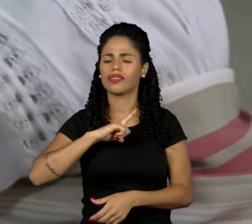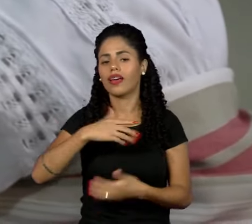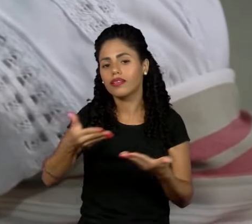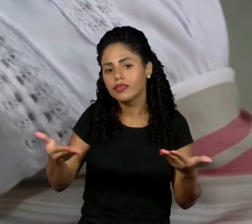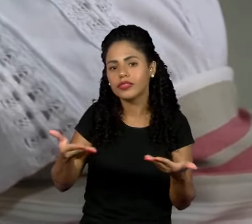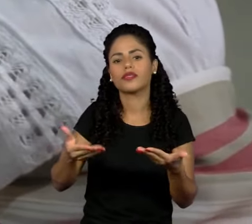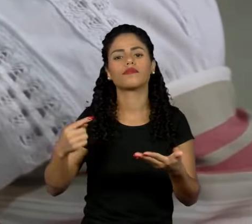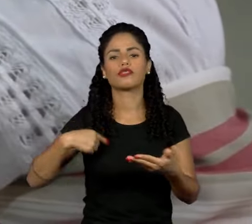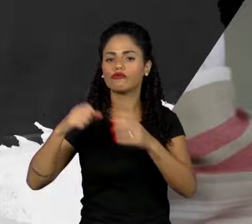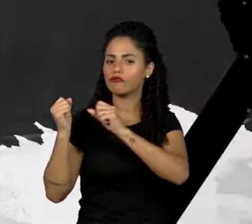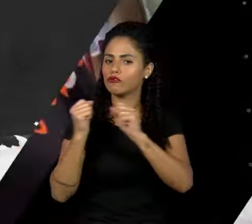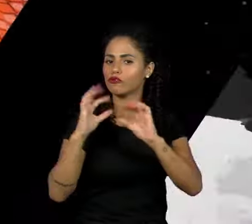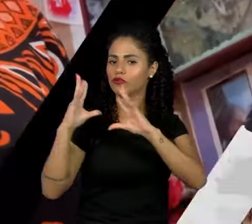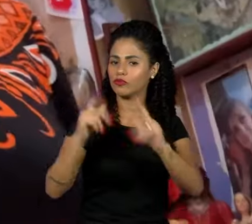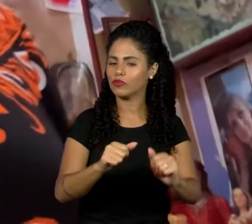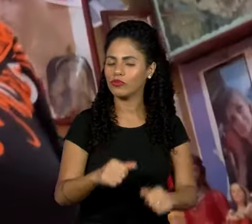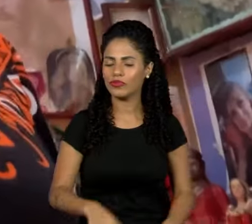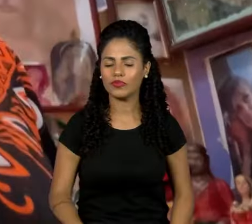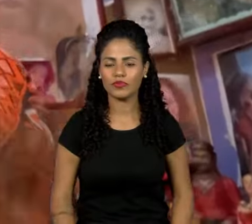dos nossos vodus.